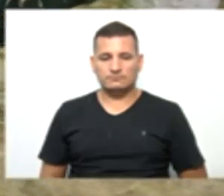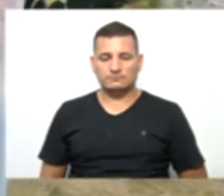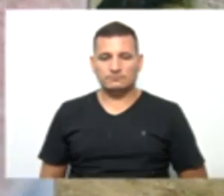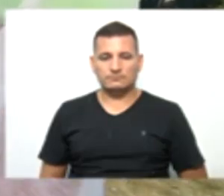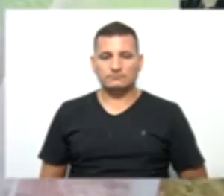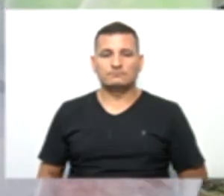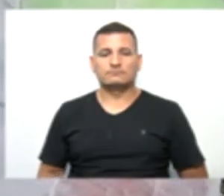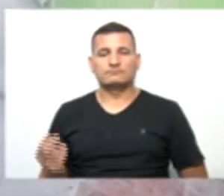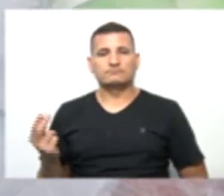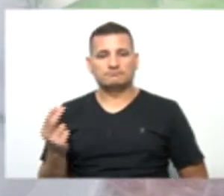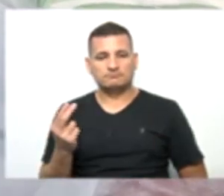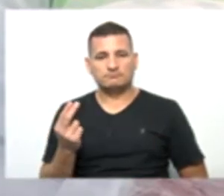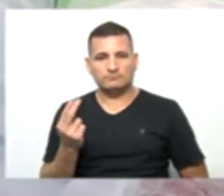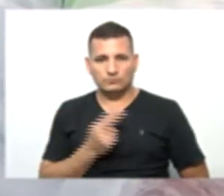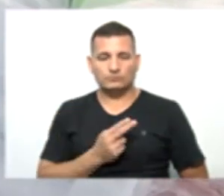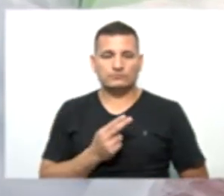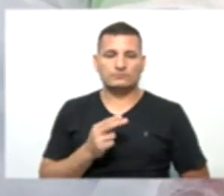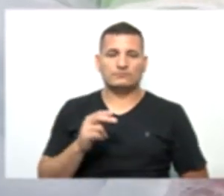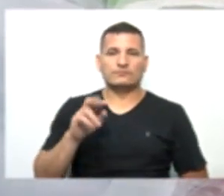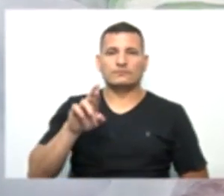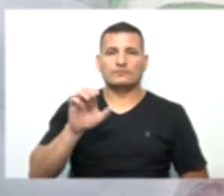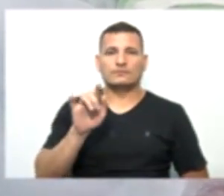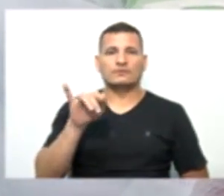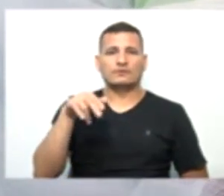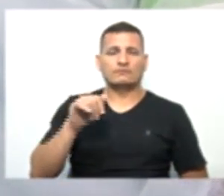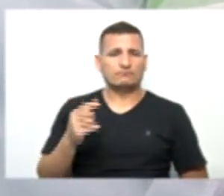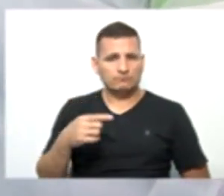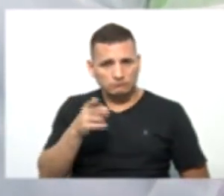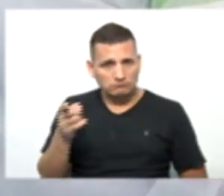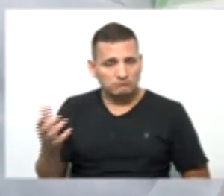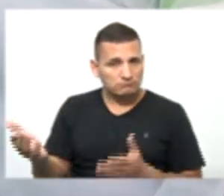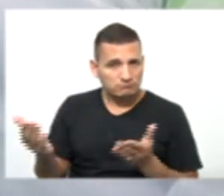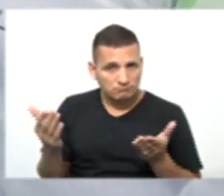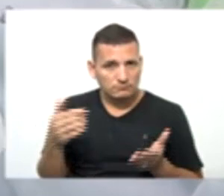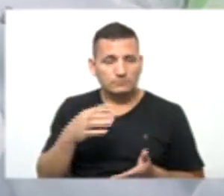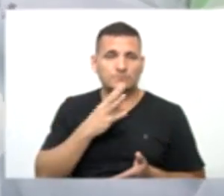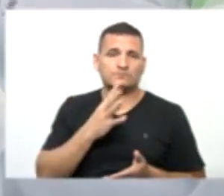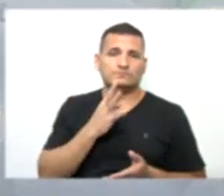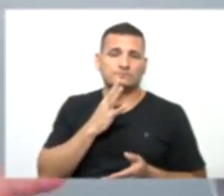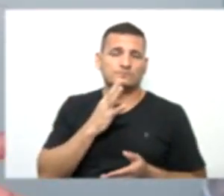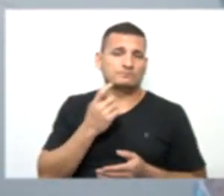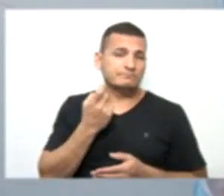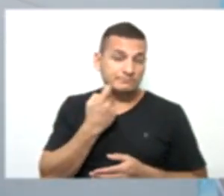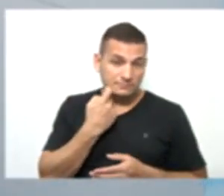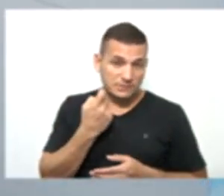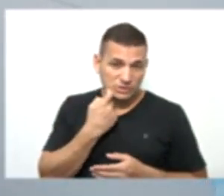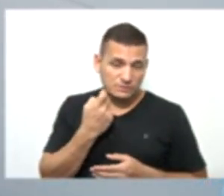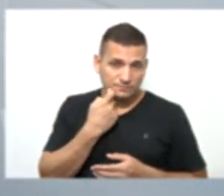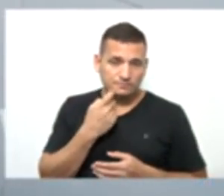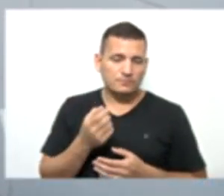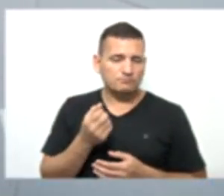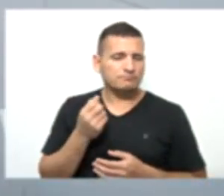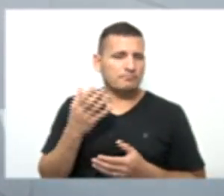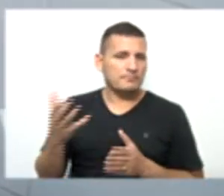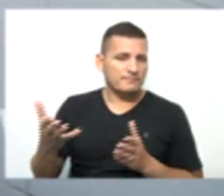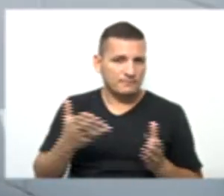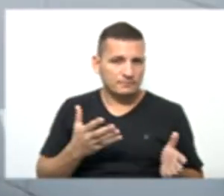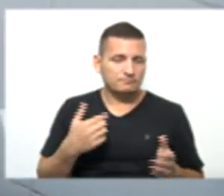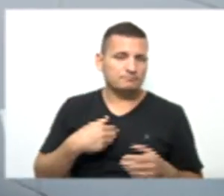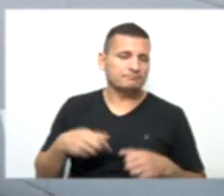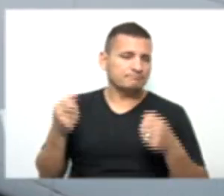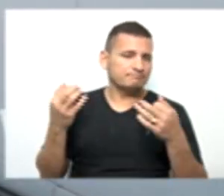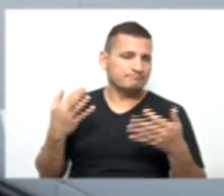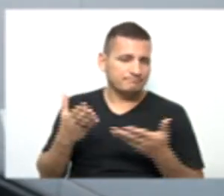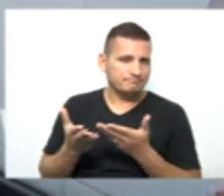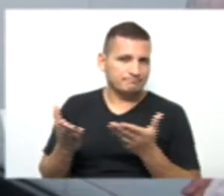Meu nome é Nara Regina, vocês vieram aqui conhecer o frigorífico de peixe, né? Então, sejam bem-vindos. Eu vou ensinar